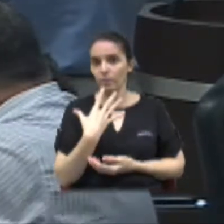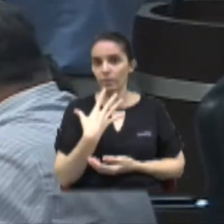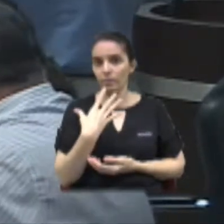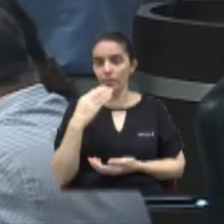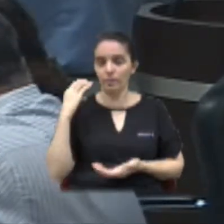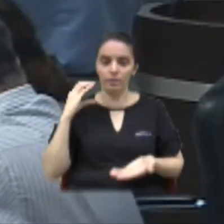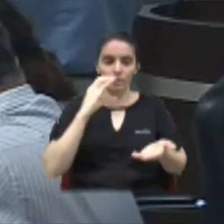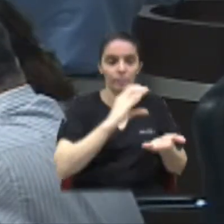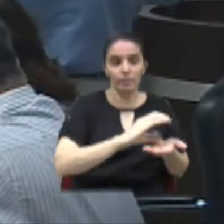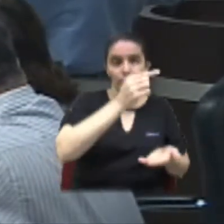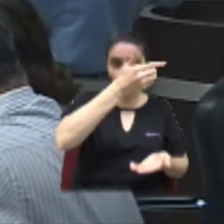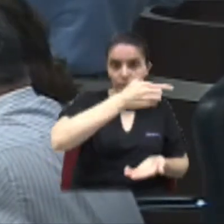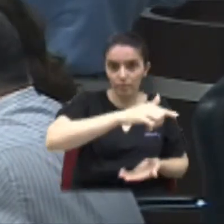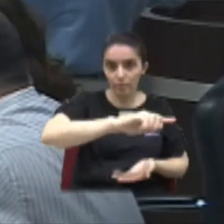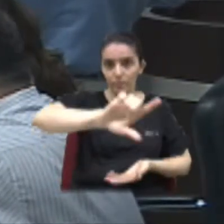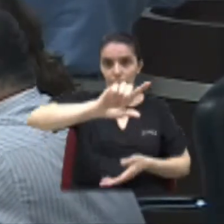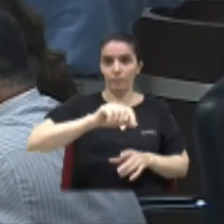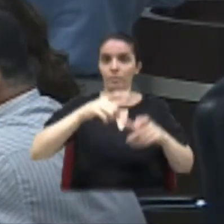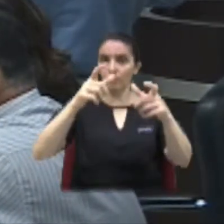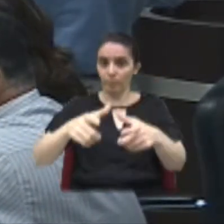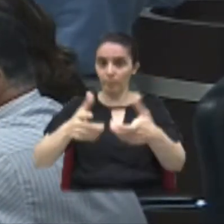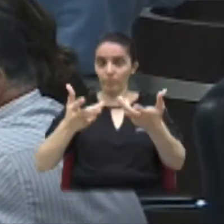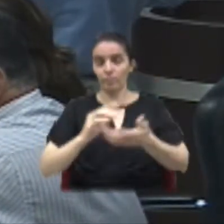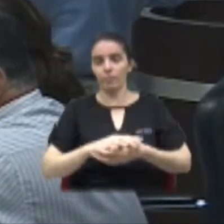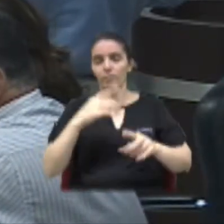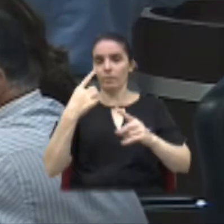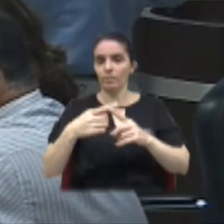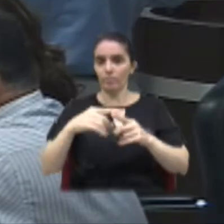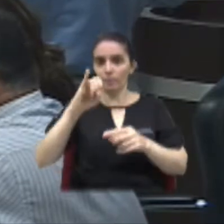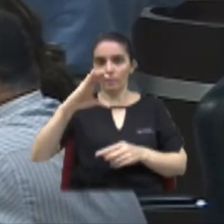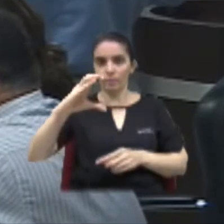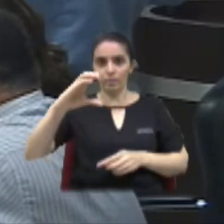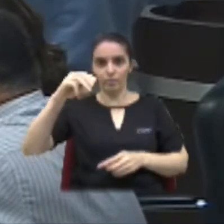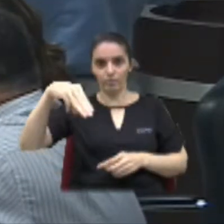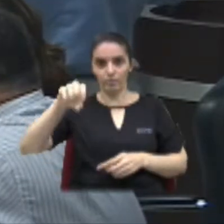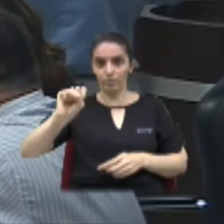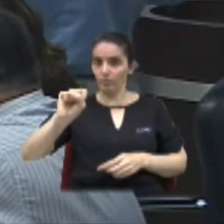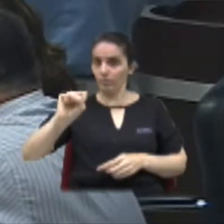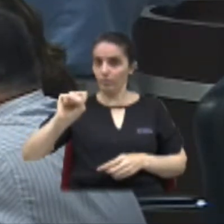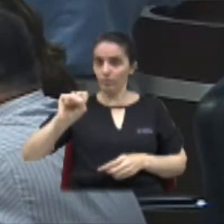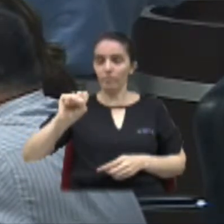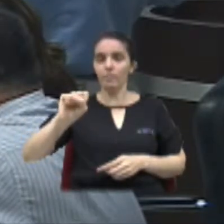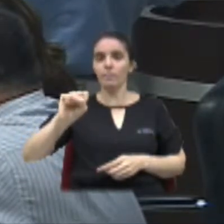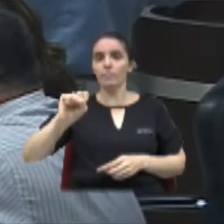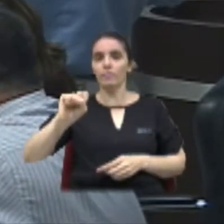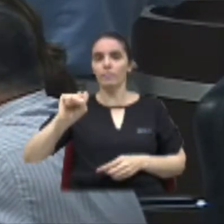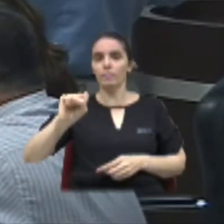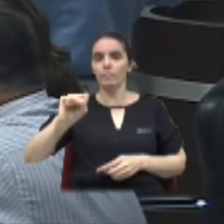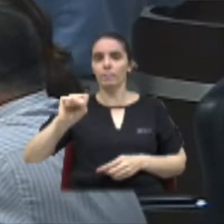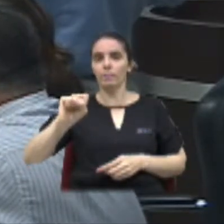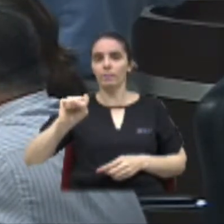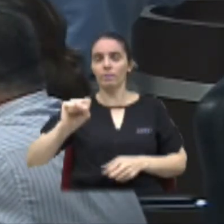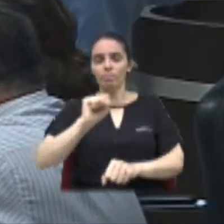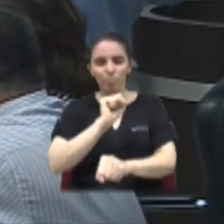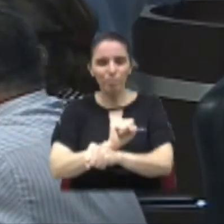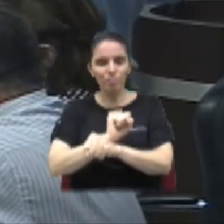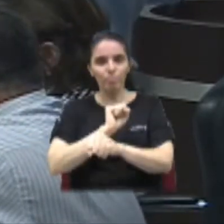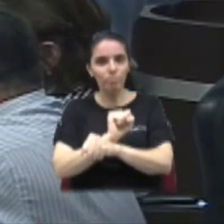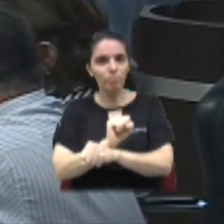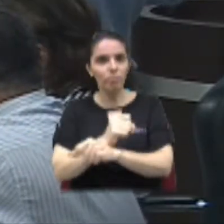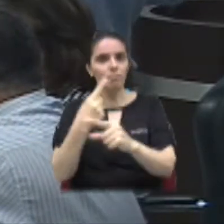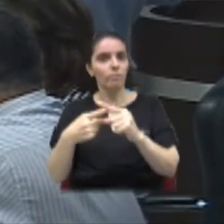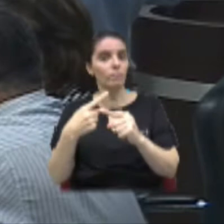mundo. Então a gente espera que através da transparência, nós aqui como representantes públicos, a gente